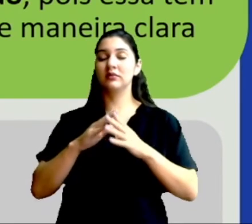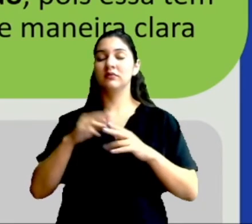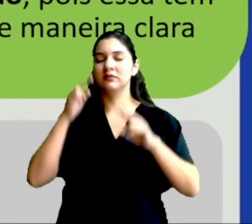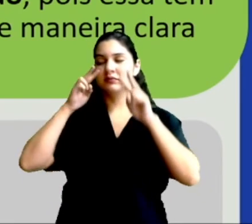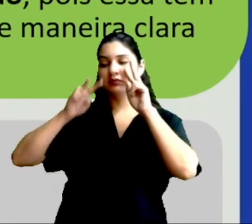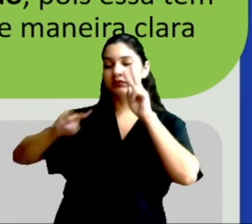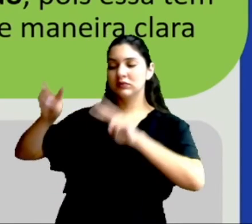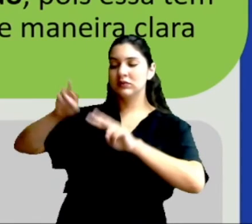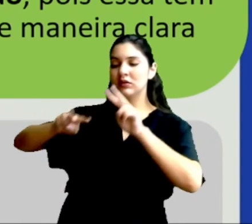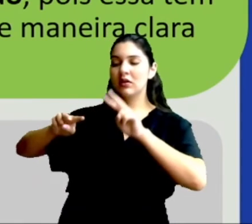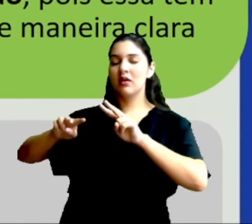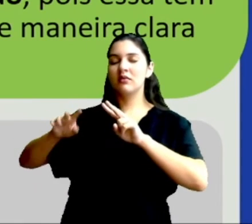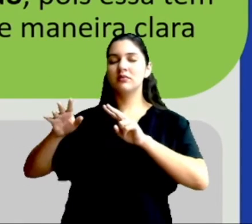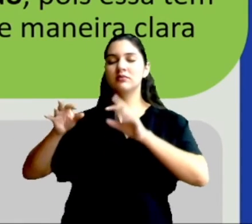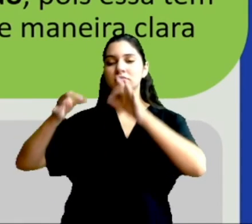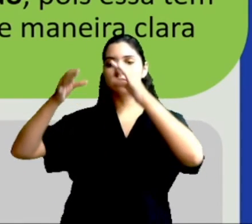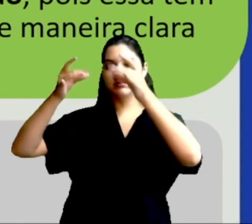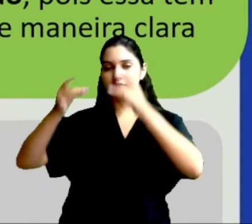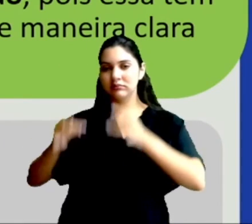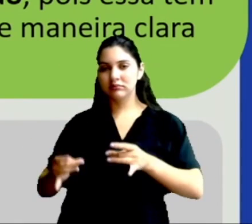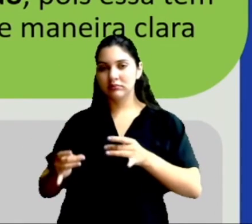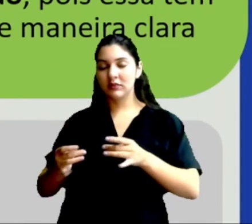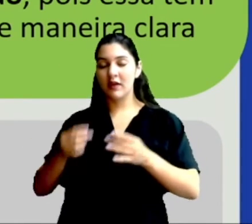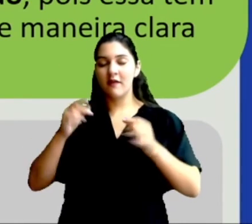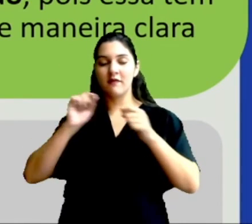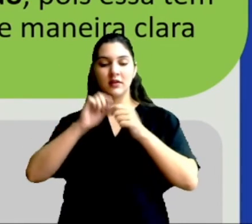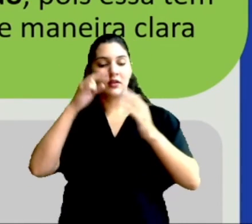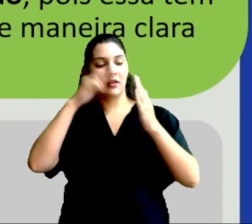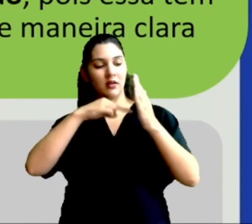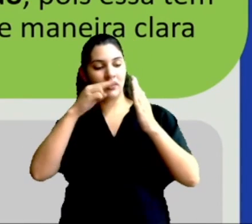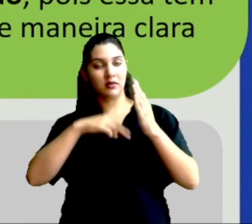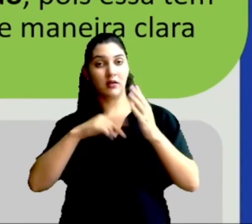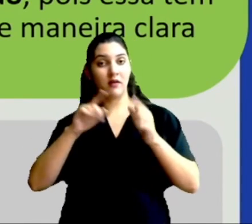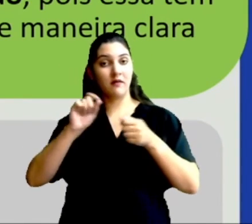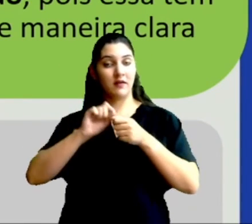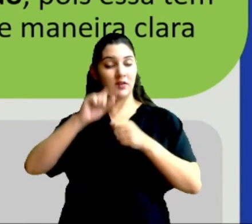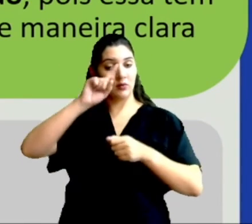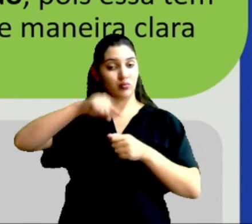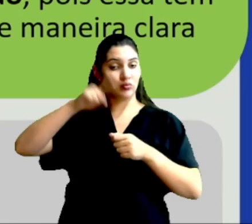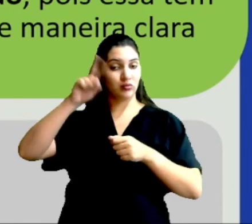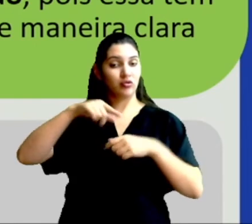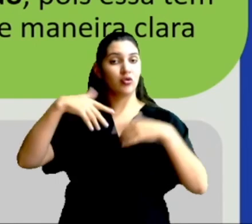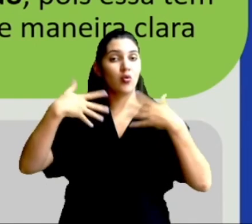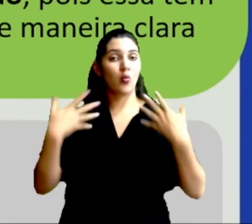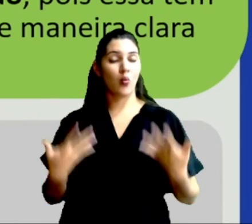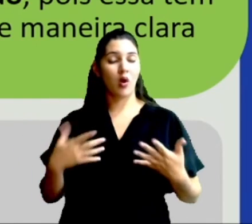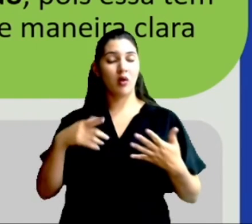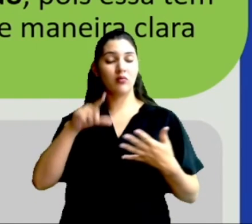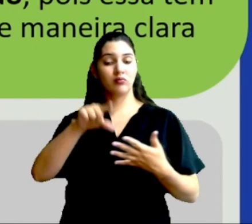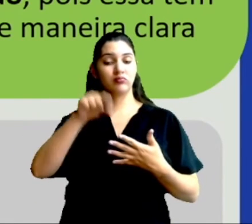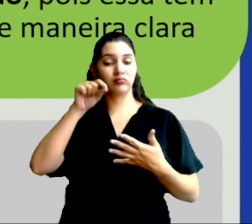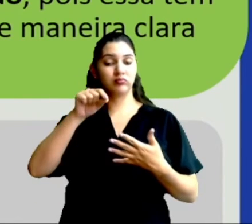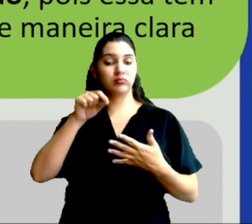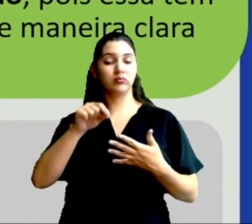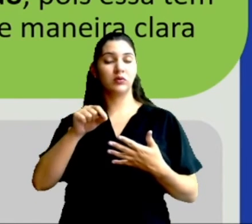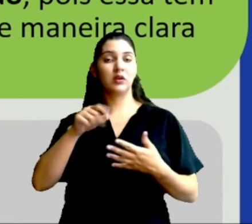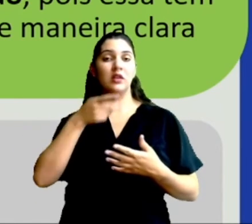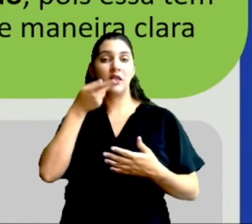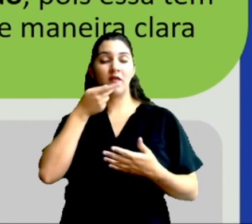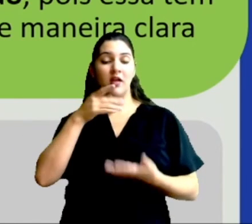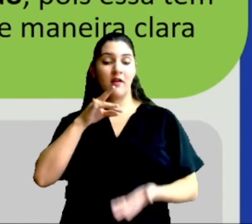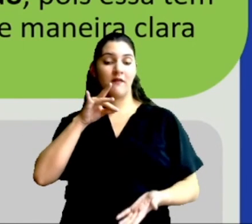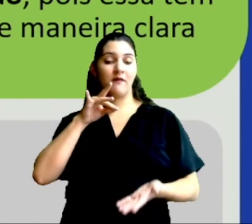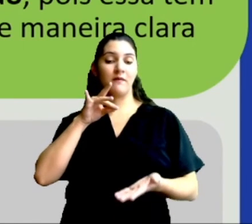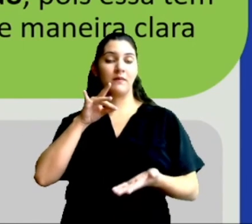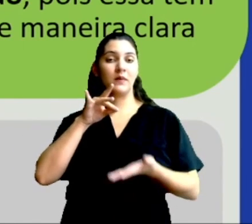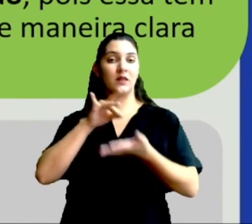vai observar direitinho, vai fazer a leitura e vai marcar qual opção que está falando a